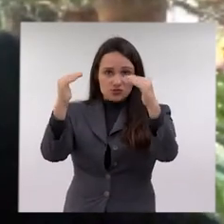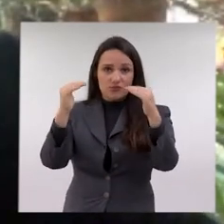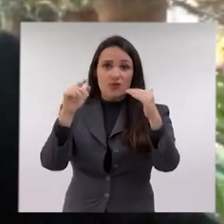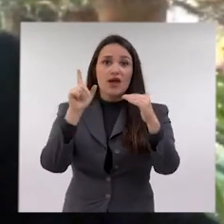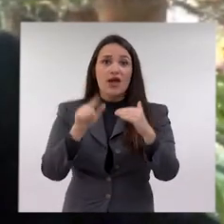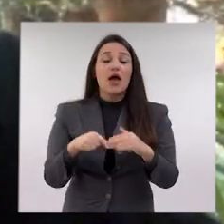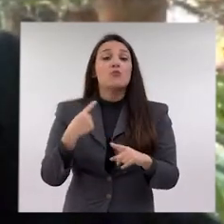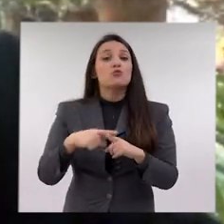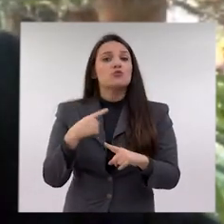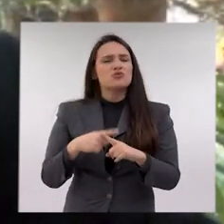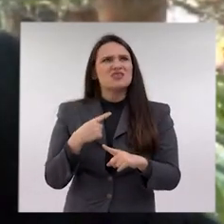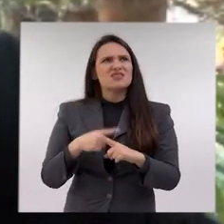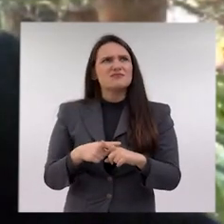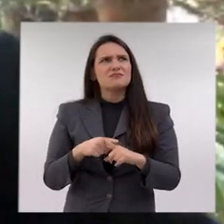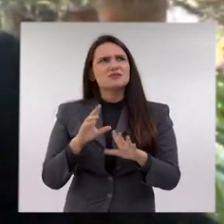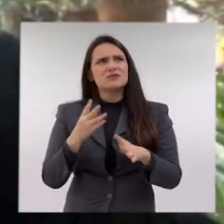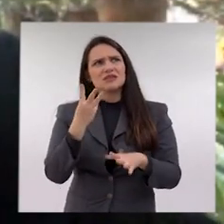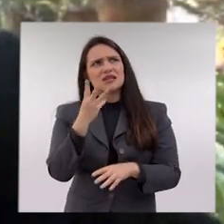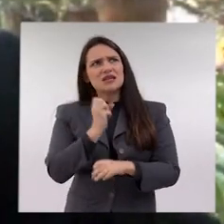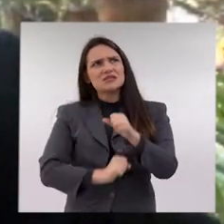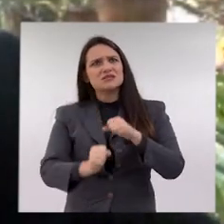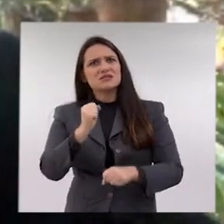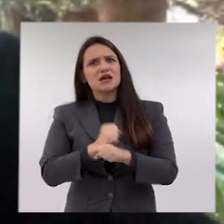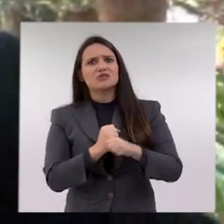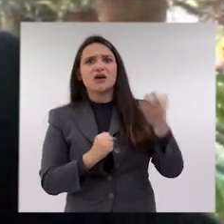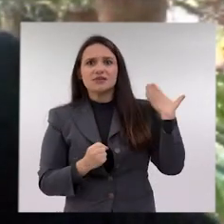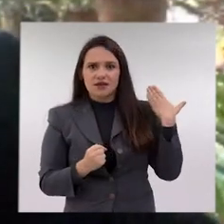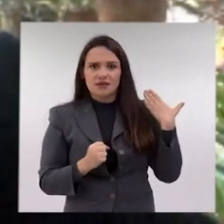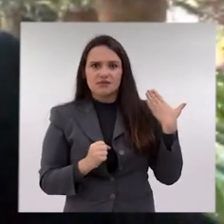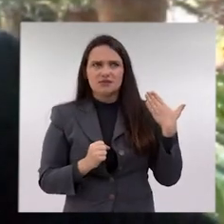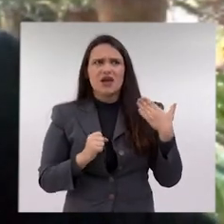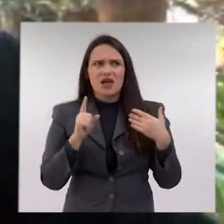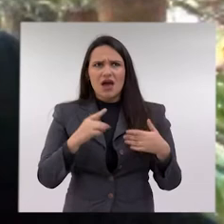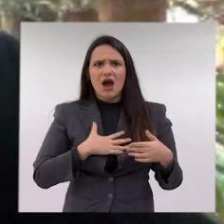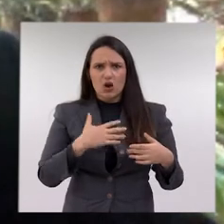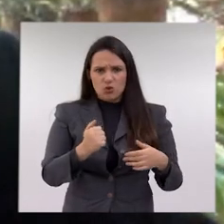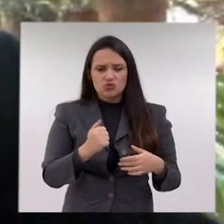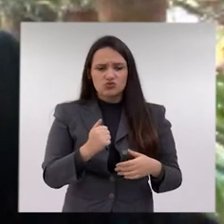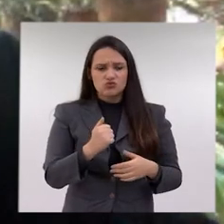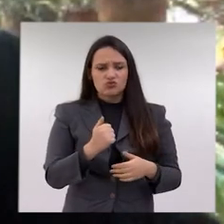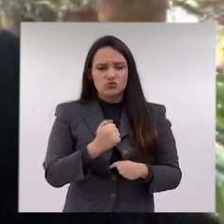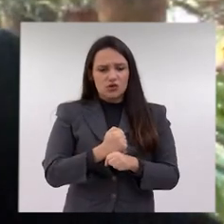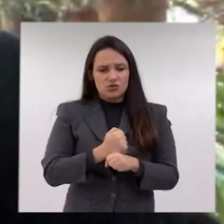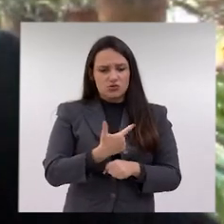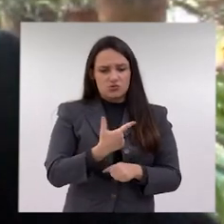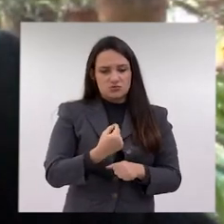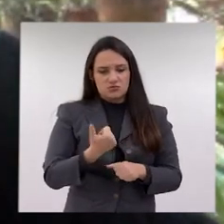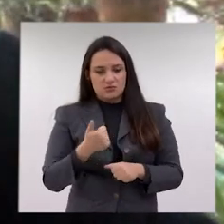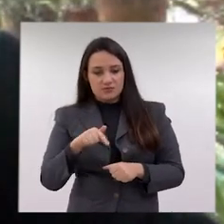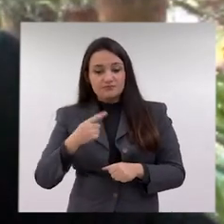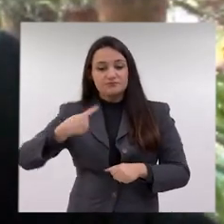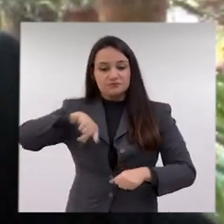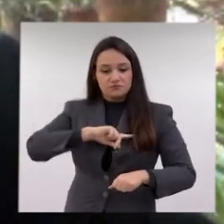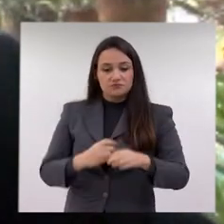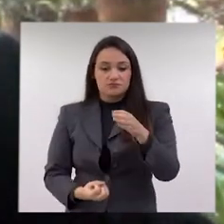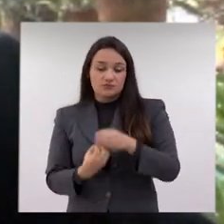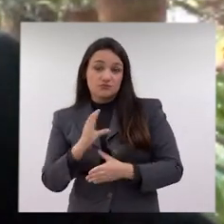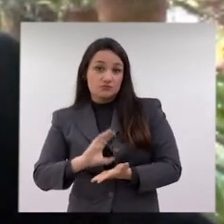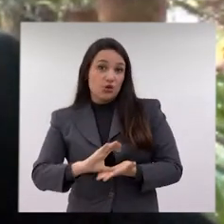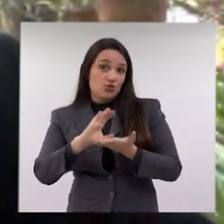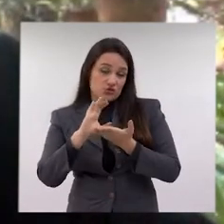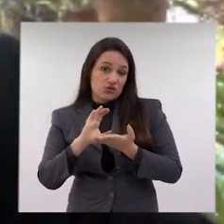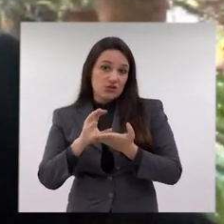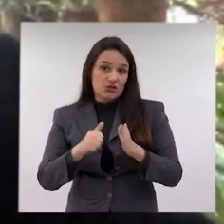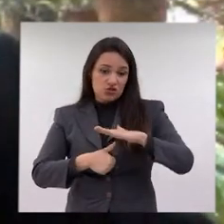há 3 anos atrás, 21 de agosto de 2017, nós criamos o Conselho